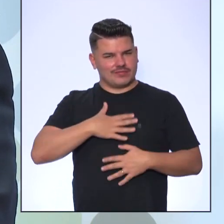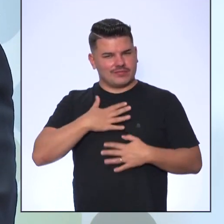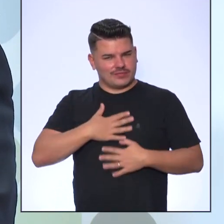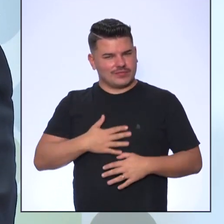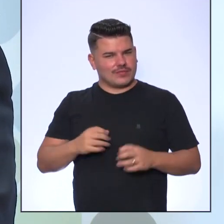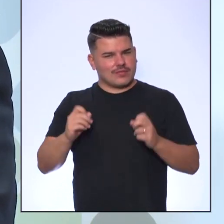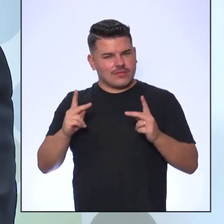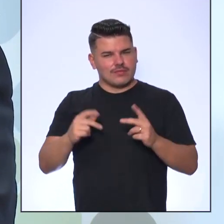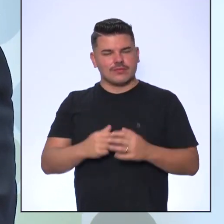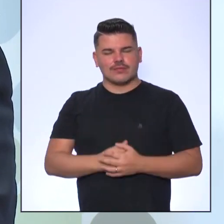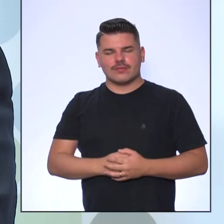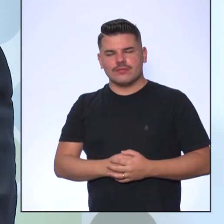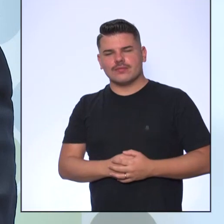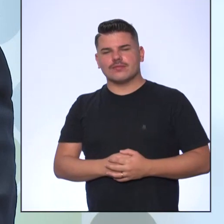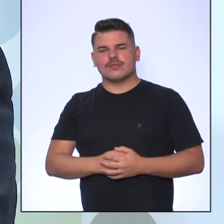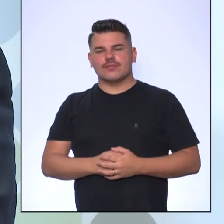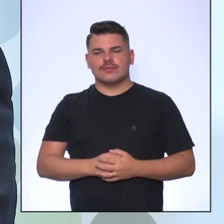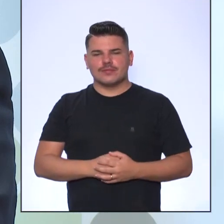Aqui,